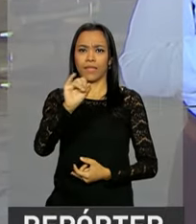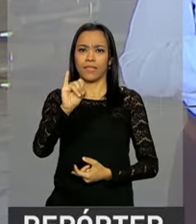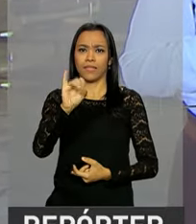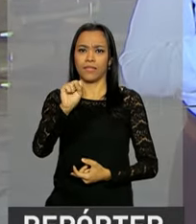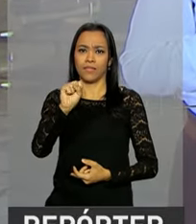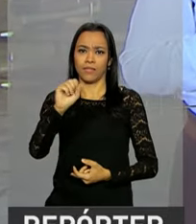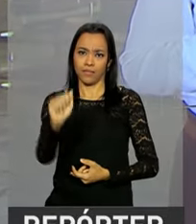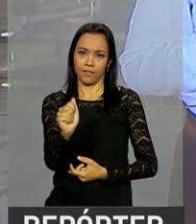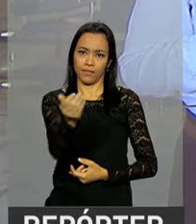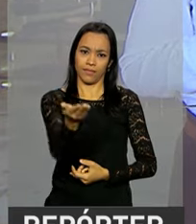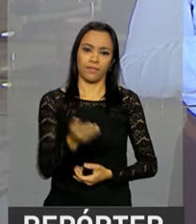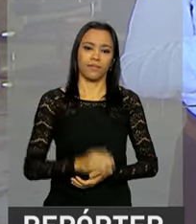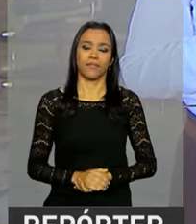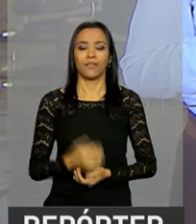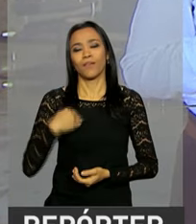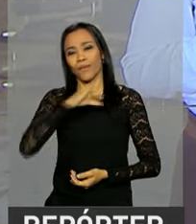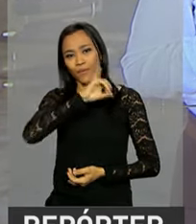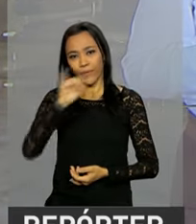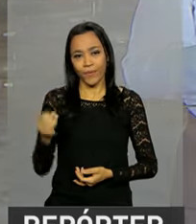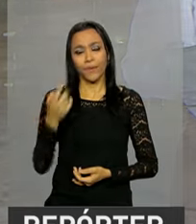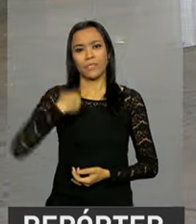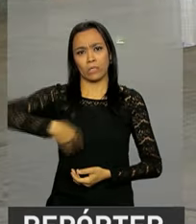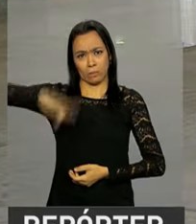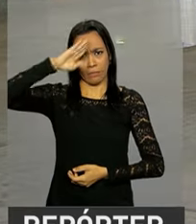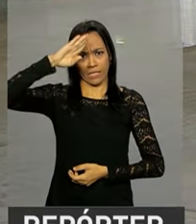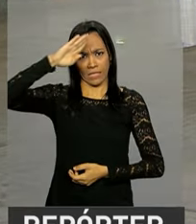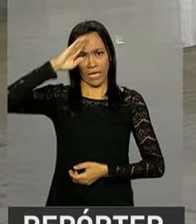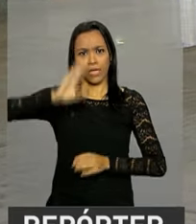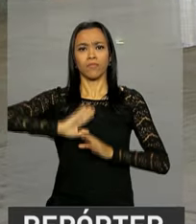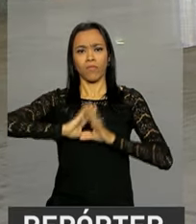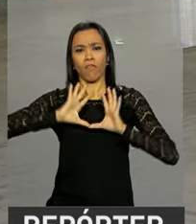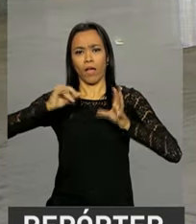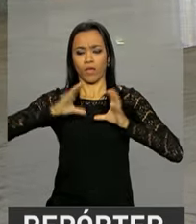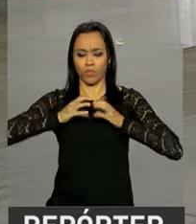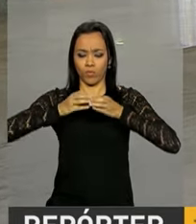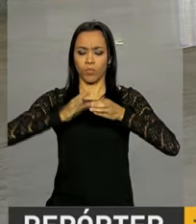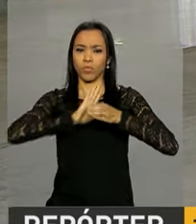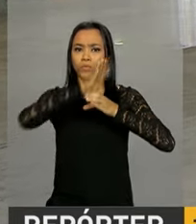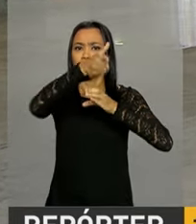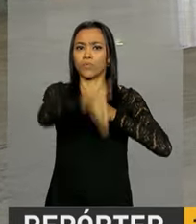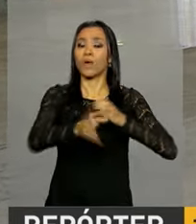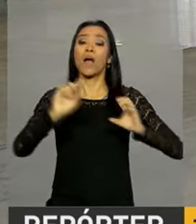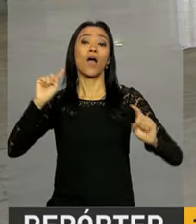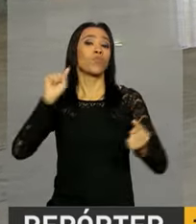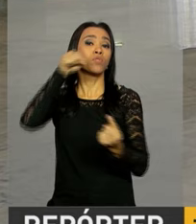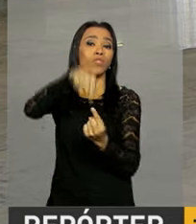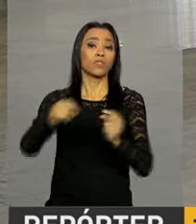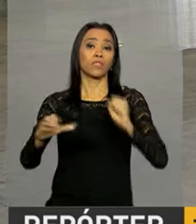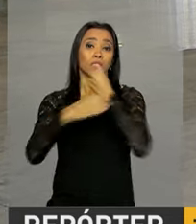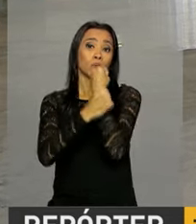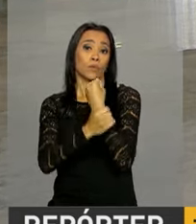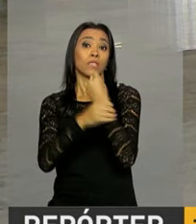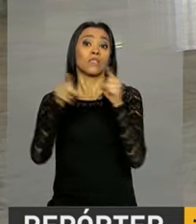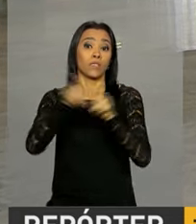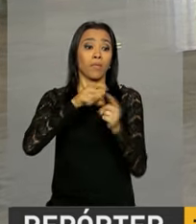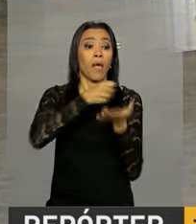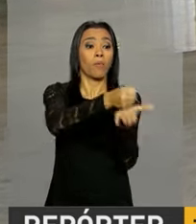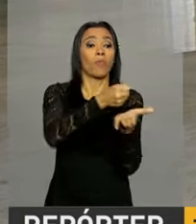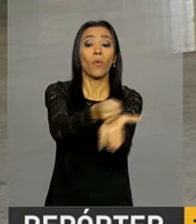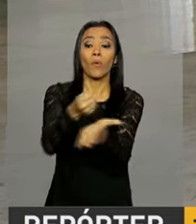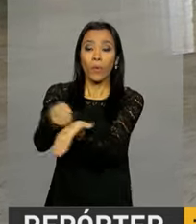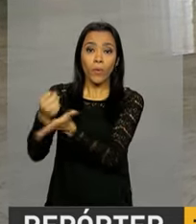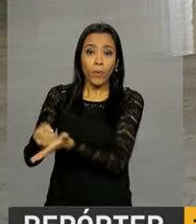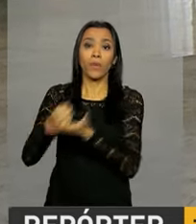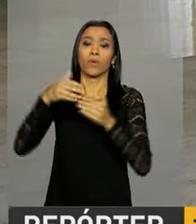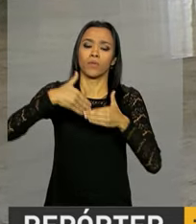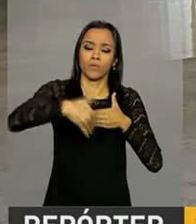Thaísa. Olá, José Luiz. Os militares vão atuar, como você disse, para garantir a segurança e também apoio logístico nas eleições